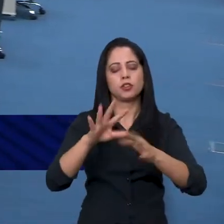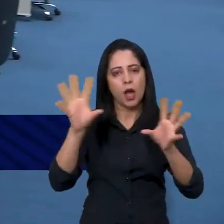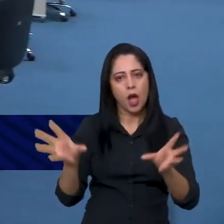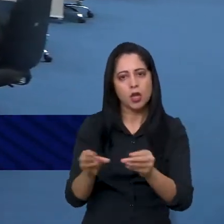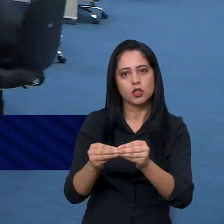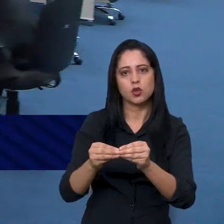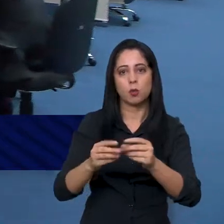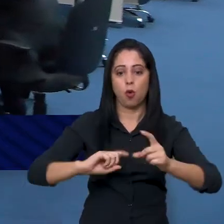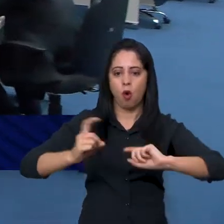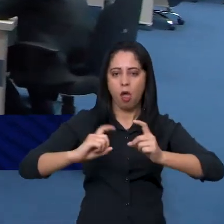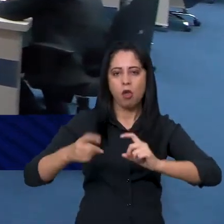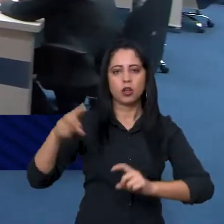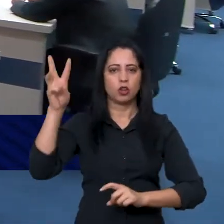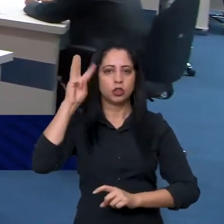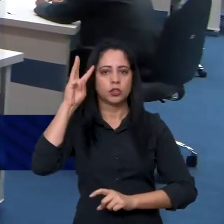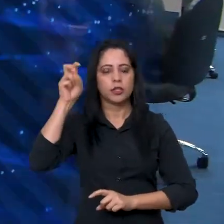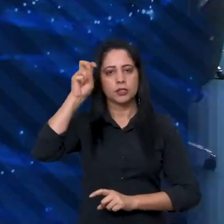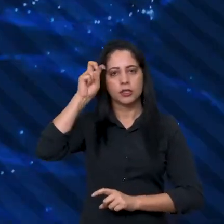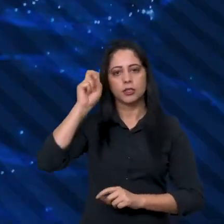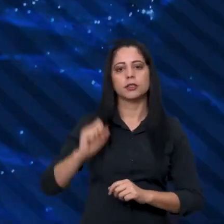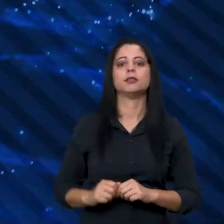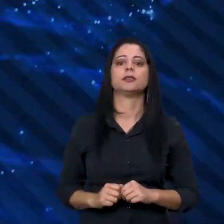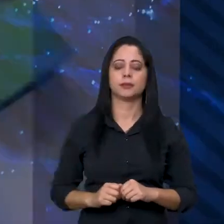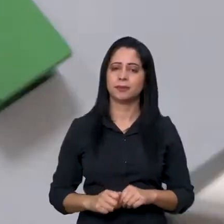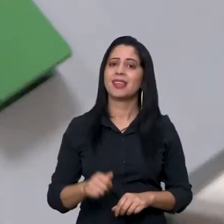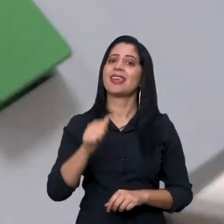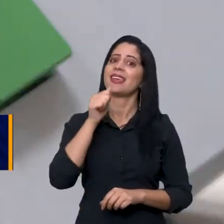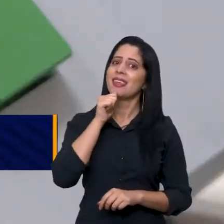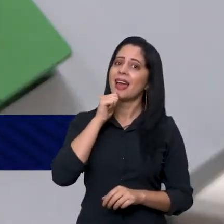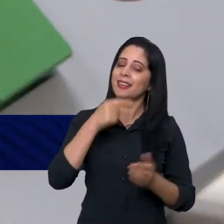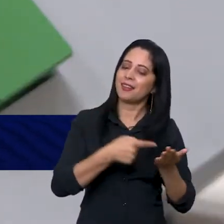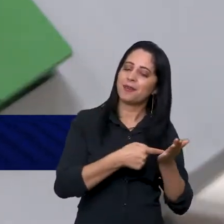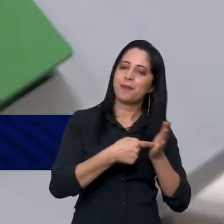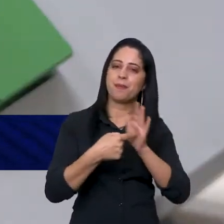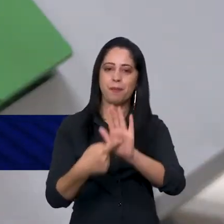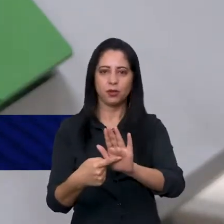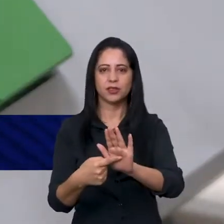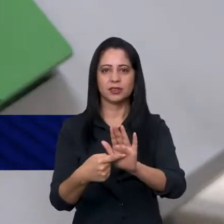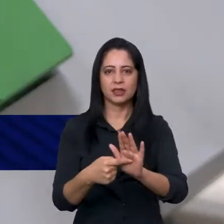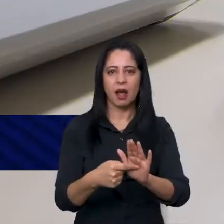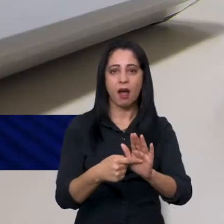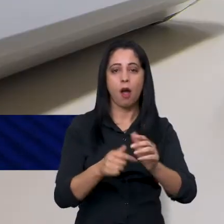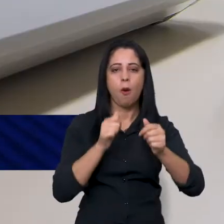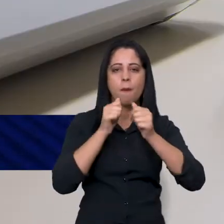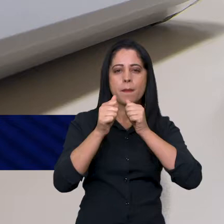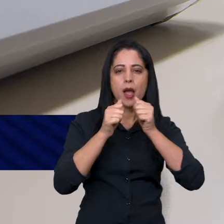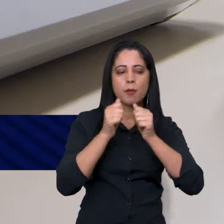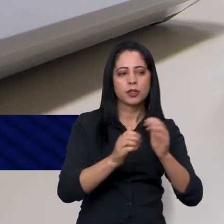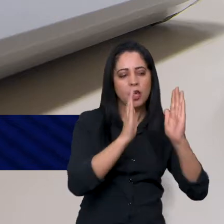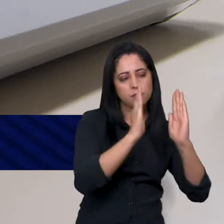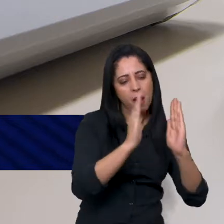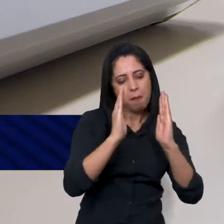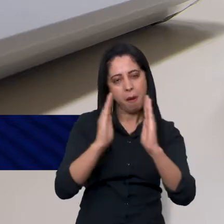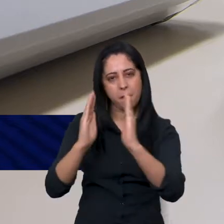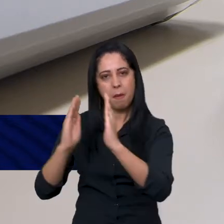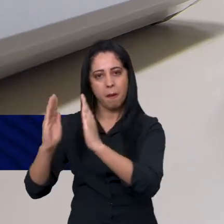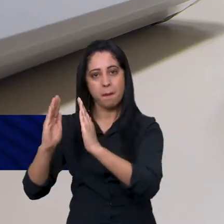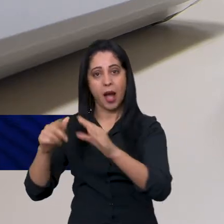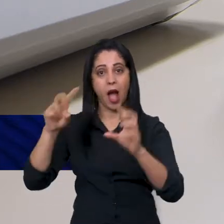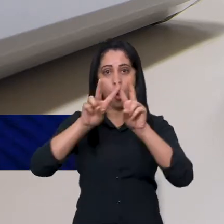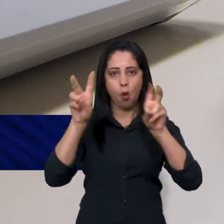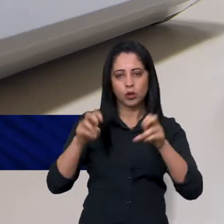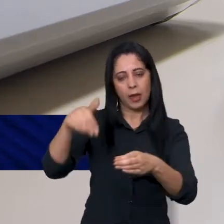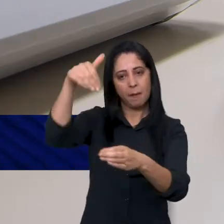nos resumos das sessões de terça e quinta. E ainda vamos te apresentar uma série de reportagens sobre as eleições deste